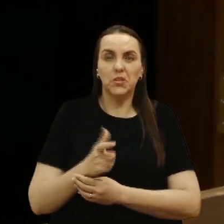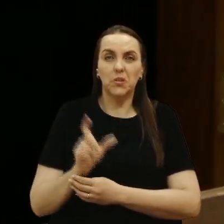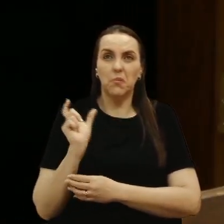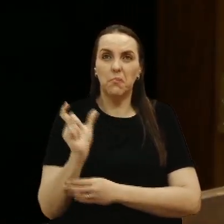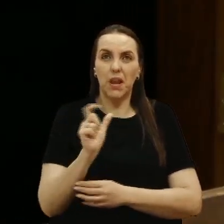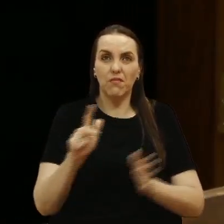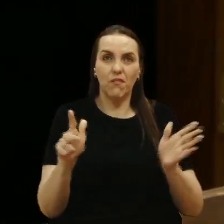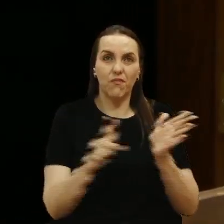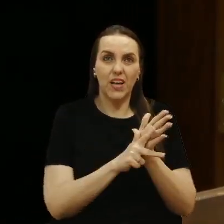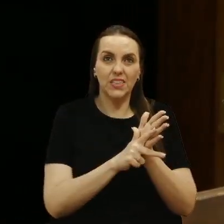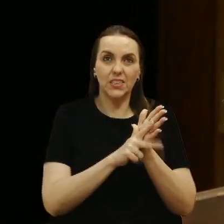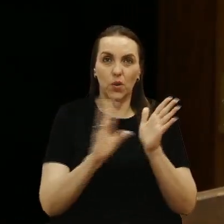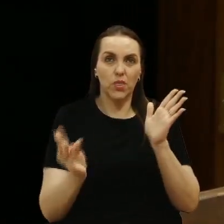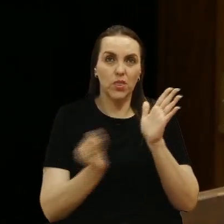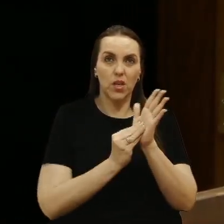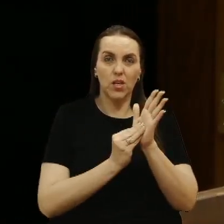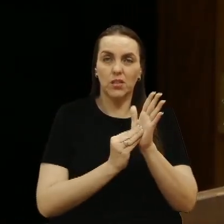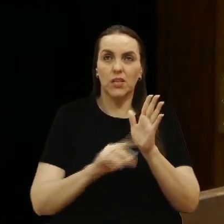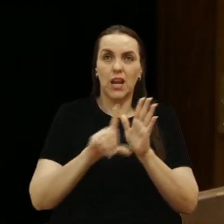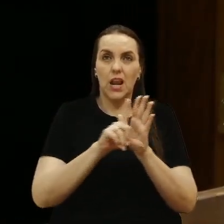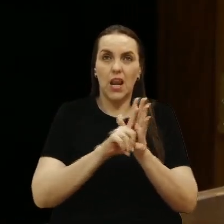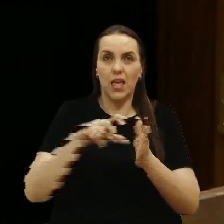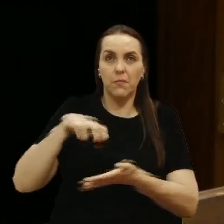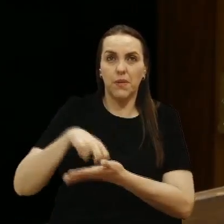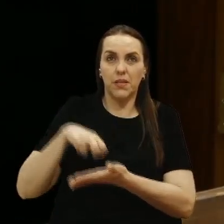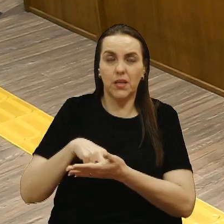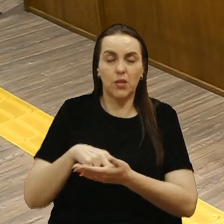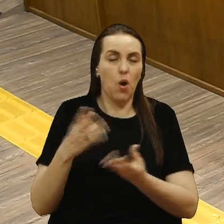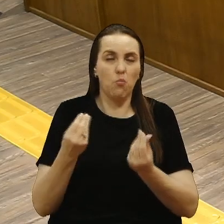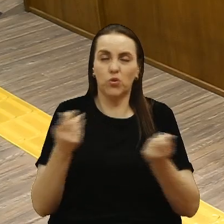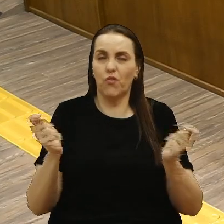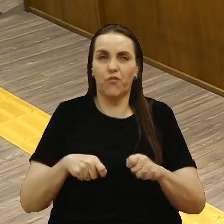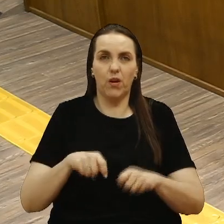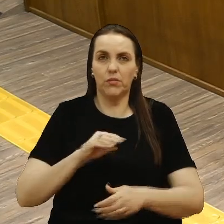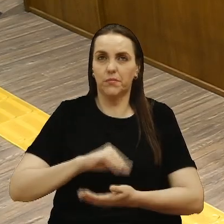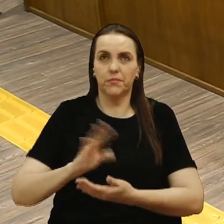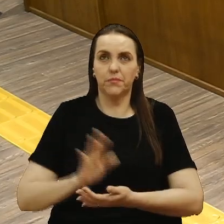facção no Código Penal. É inacreditável, é muita incompetência. Muito obrigado. Obrigado. Com 3 horas e 17